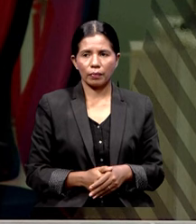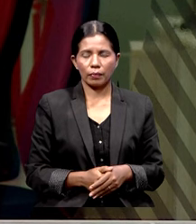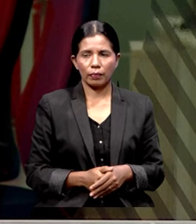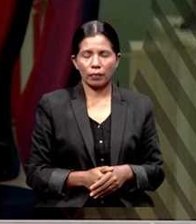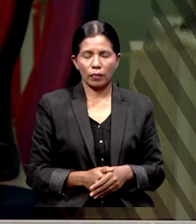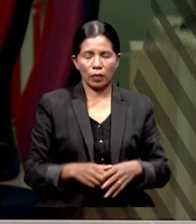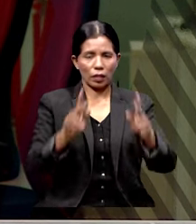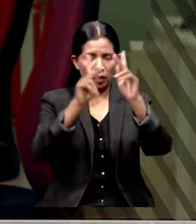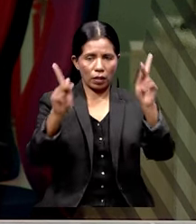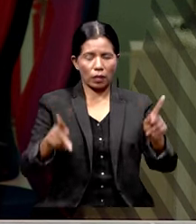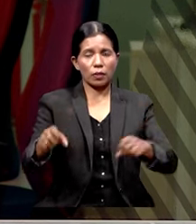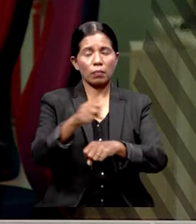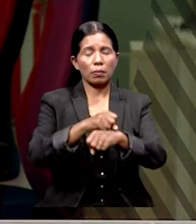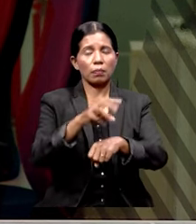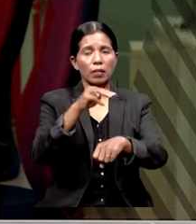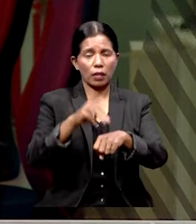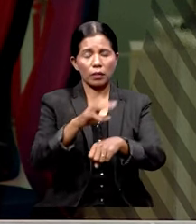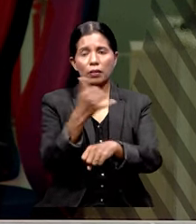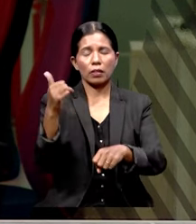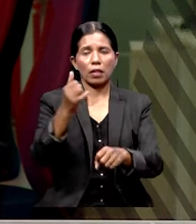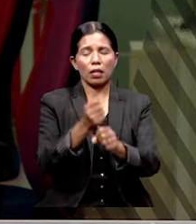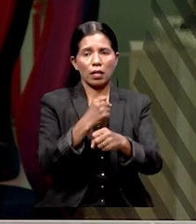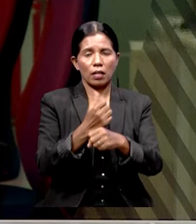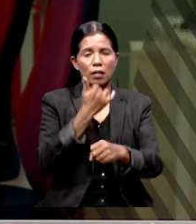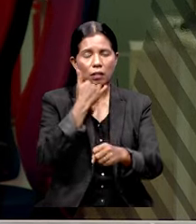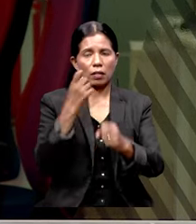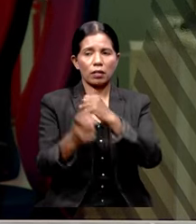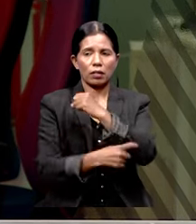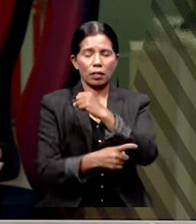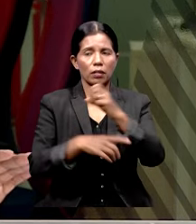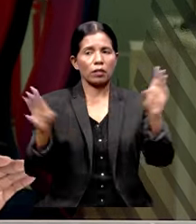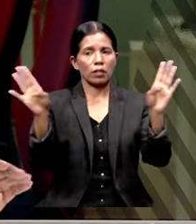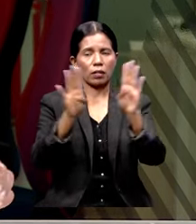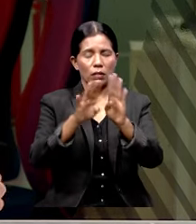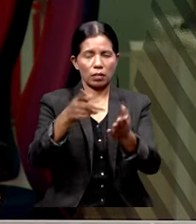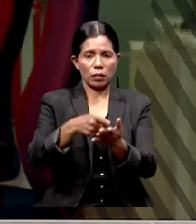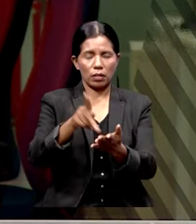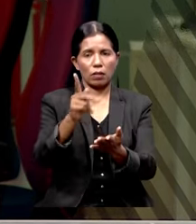Loza no supermercado Siranebe comete fraude, retan sanção Uritaka no selo Coima.